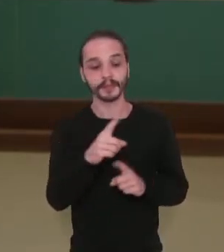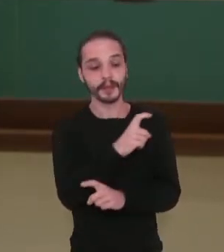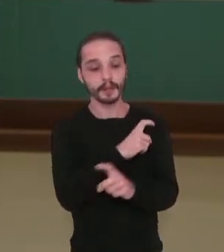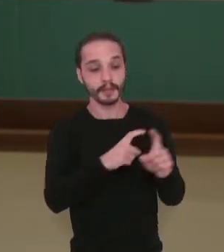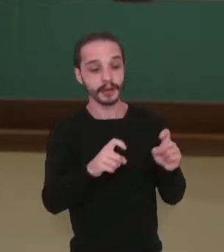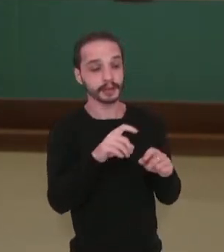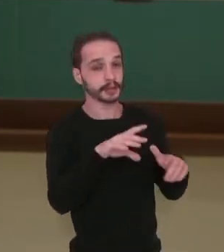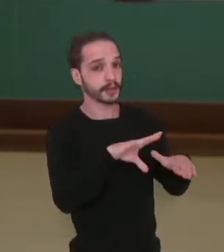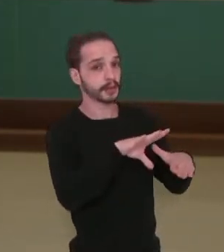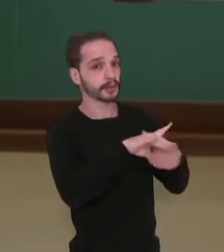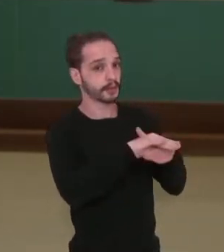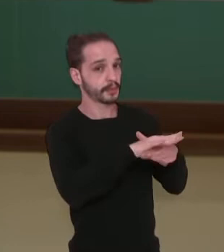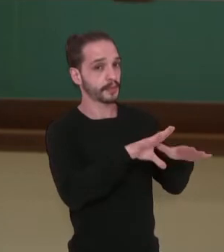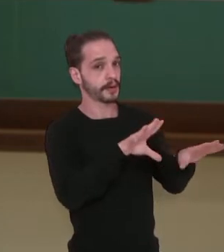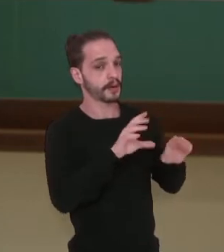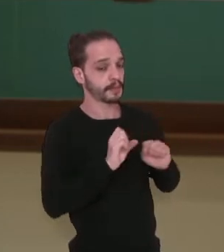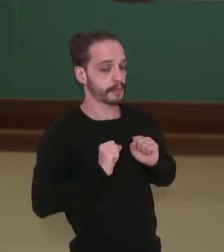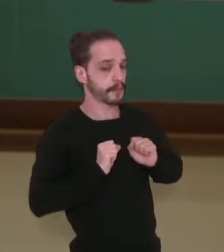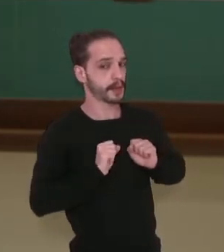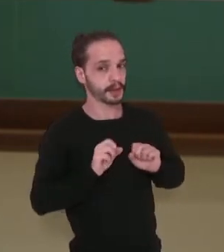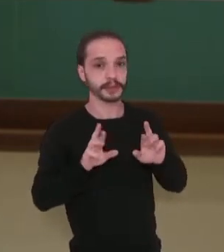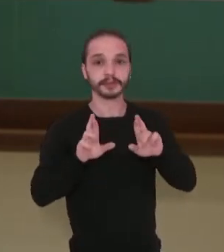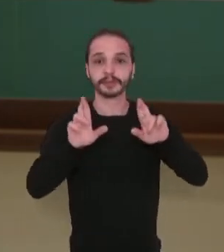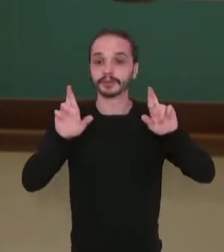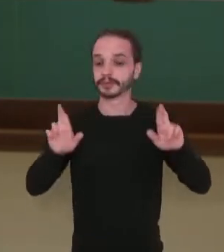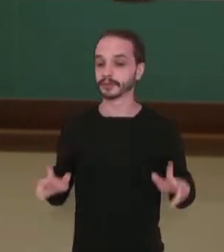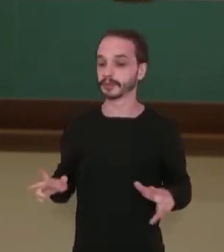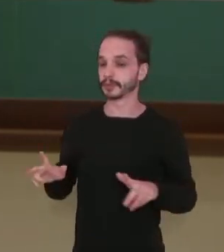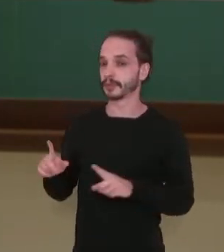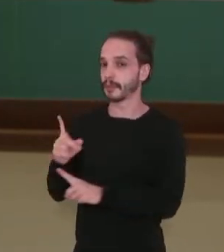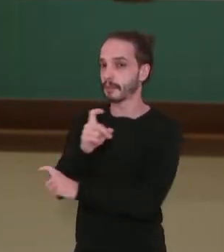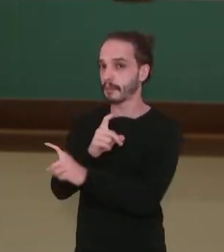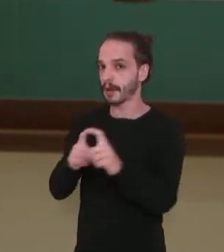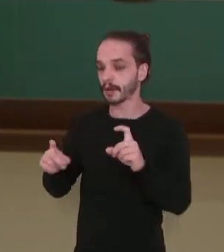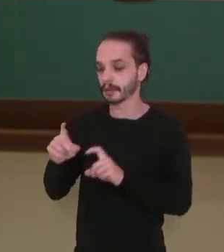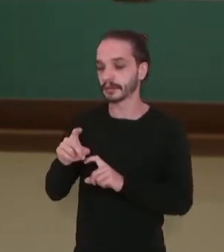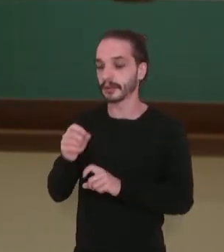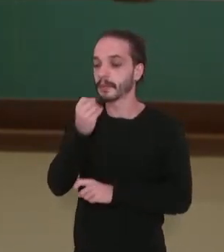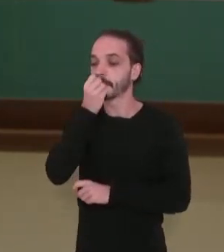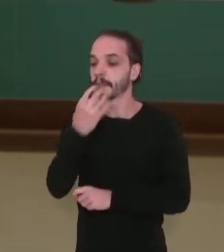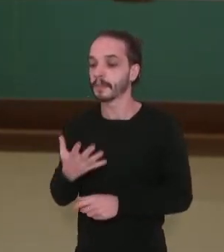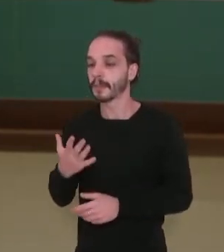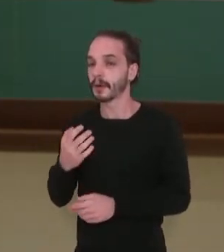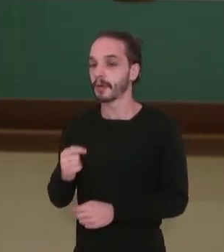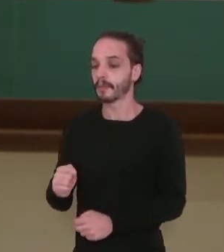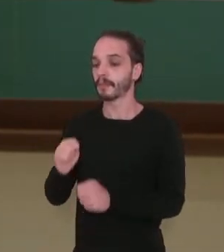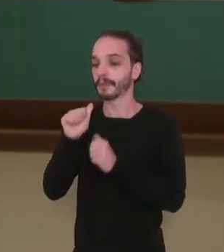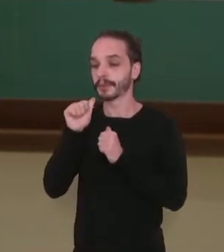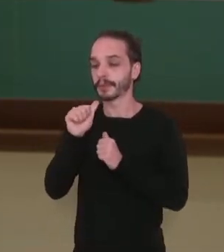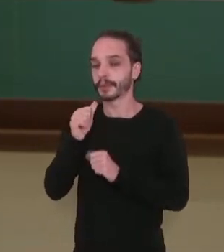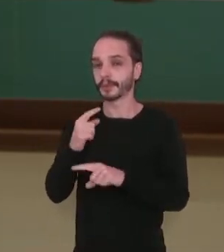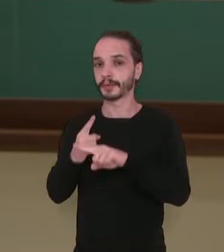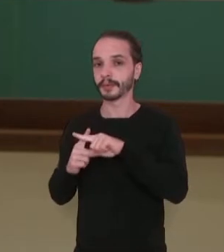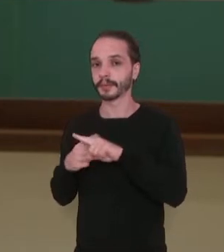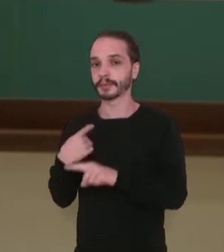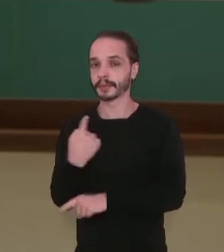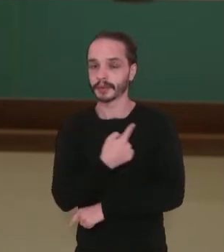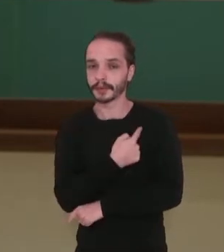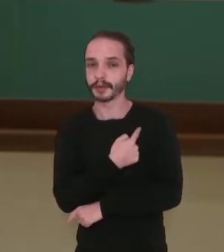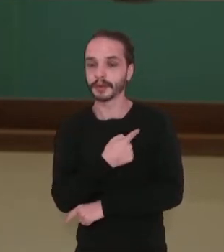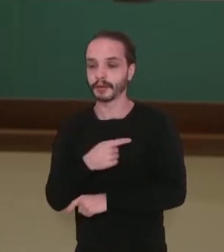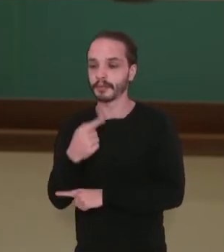causam doenças são diferentes dessas que trazem benfeitorias para nós,